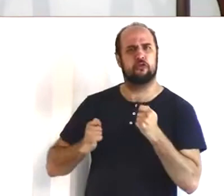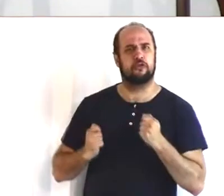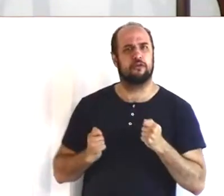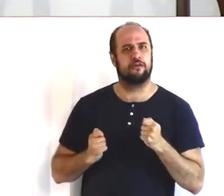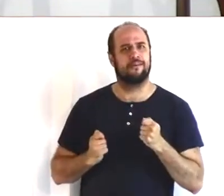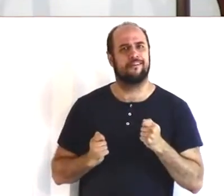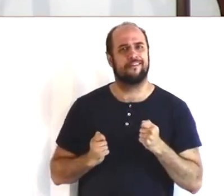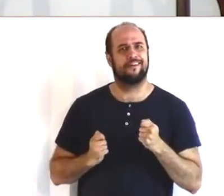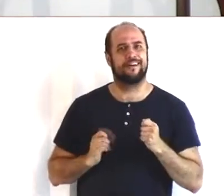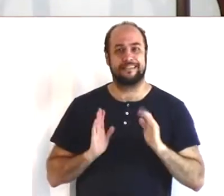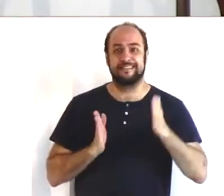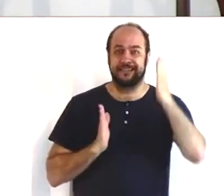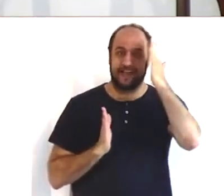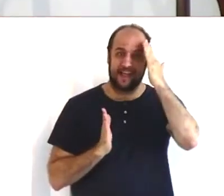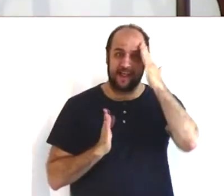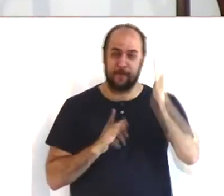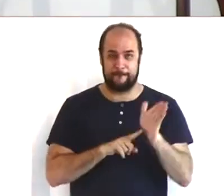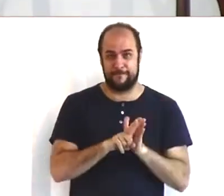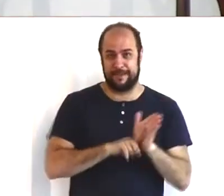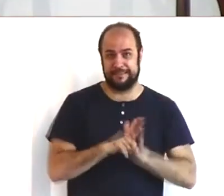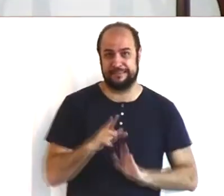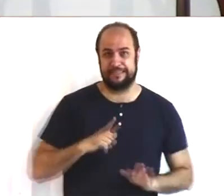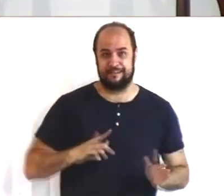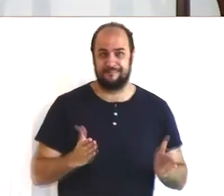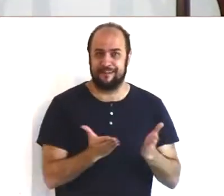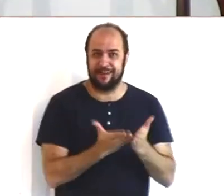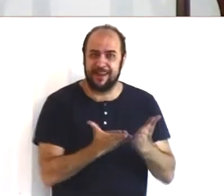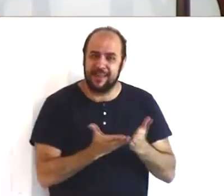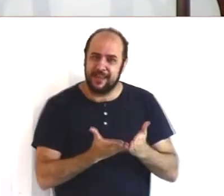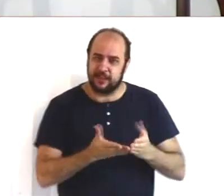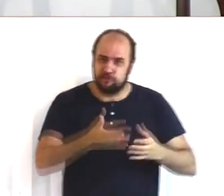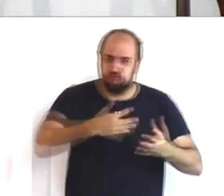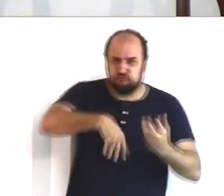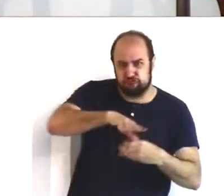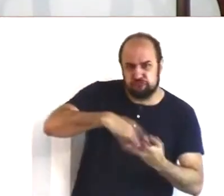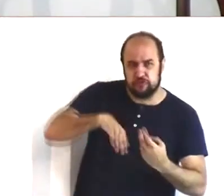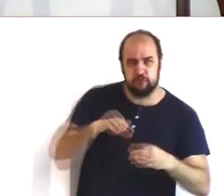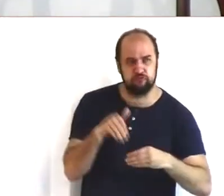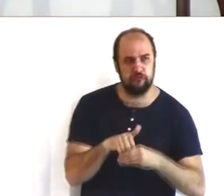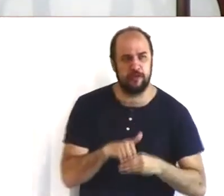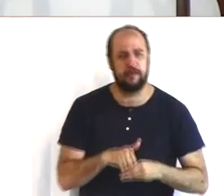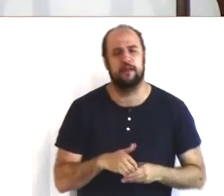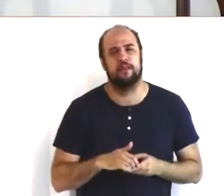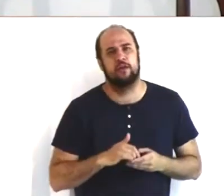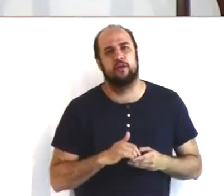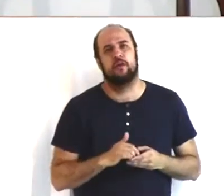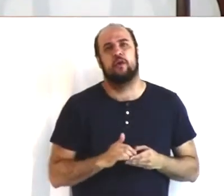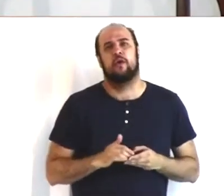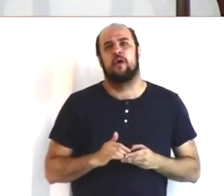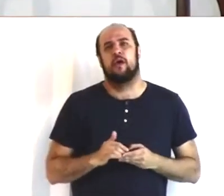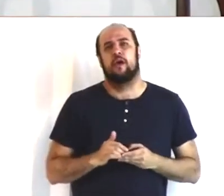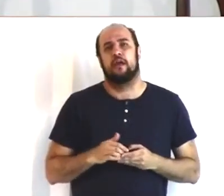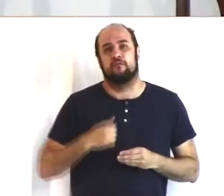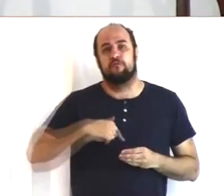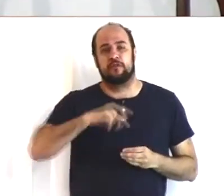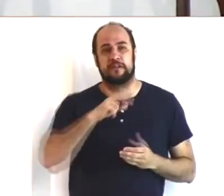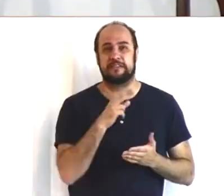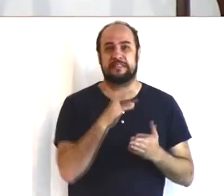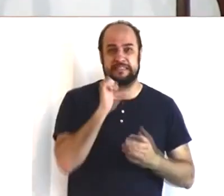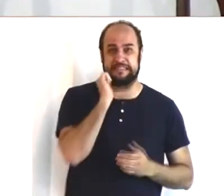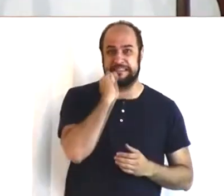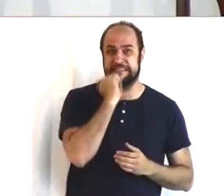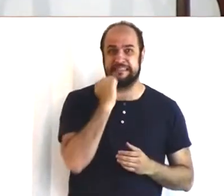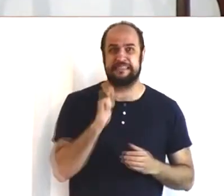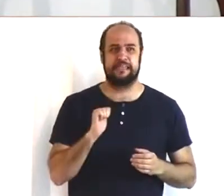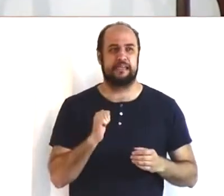já temos pesquisas entre cristãos e o número bem elevado, isso dentro do âmbito das ciências